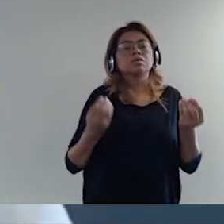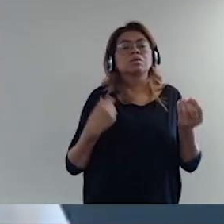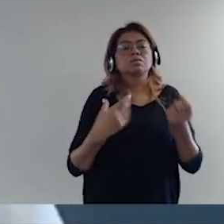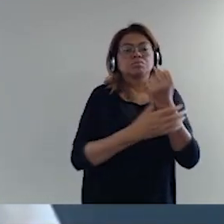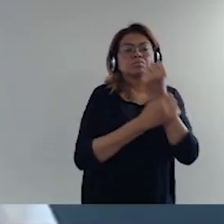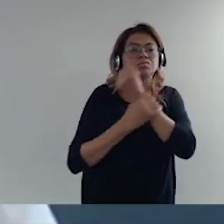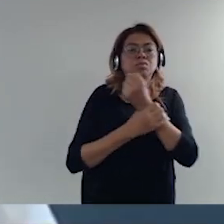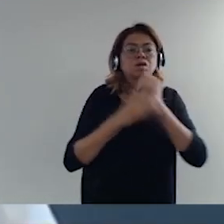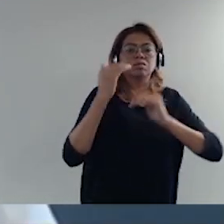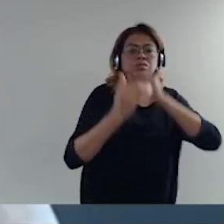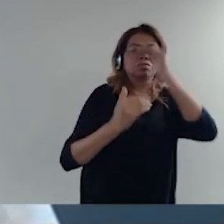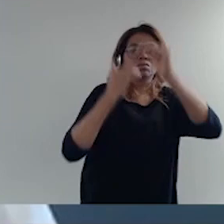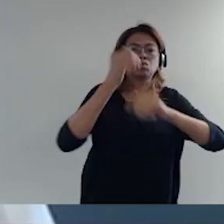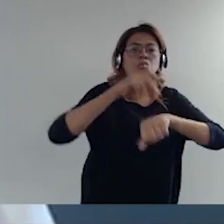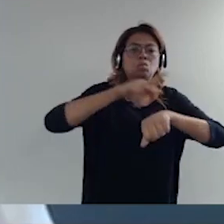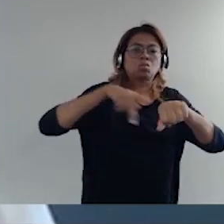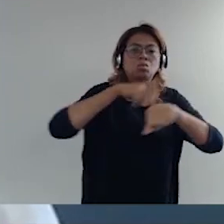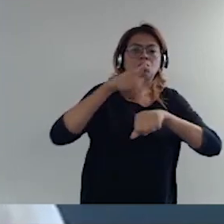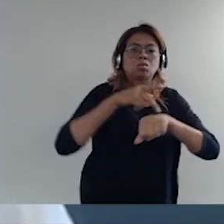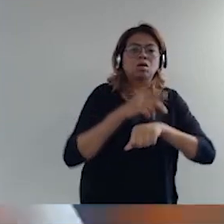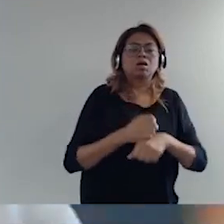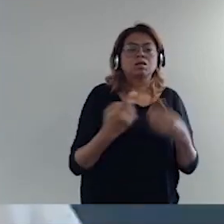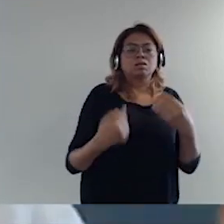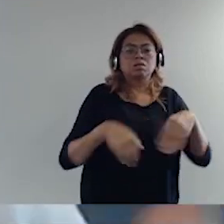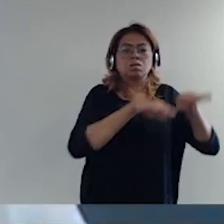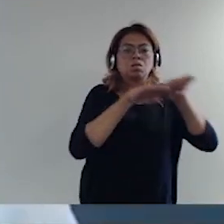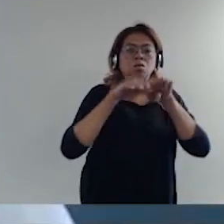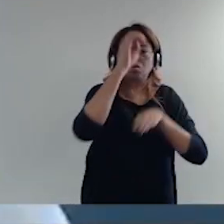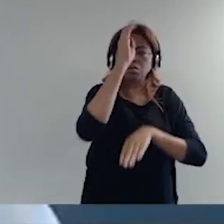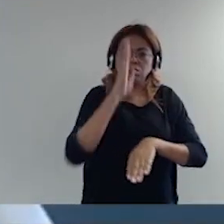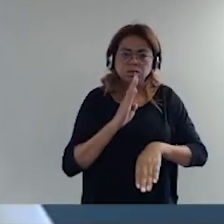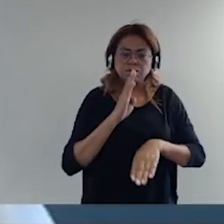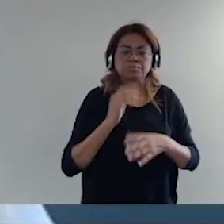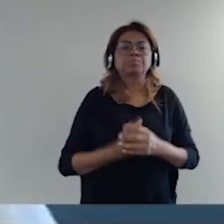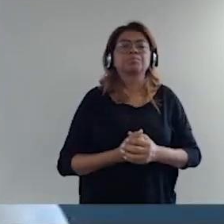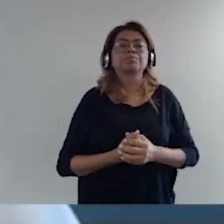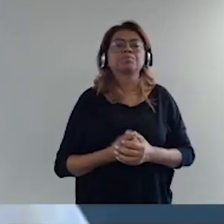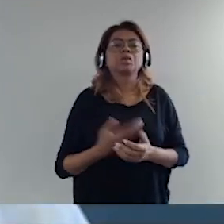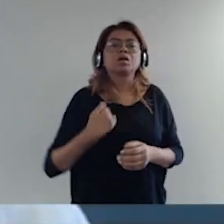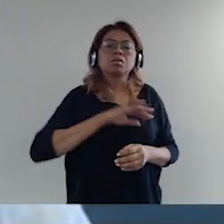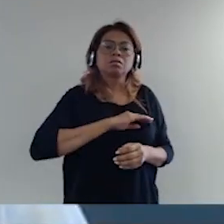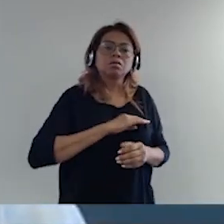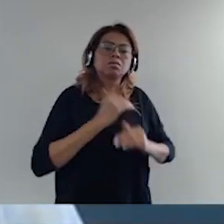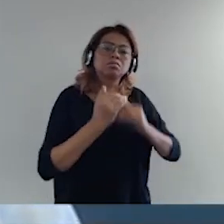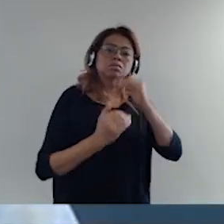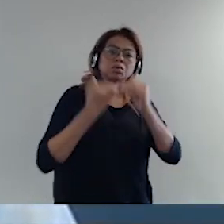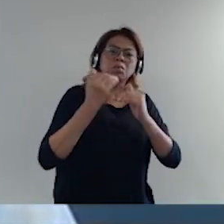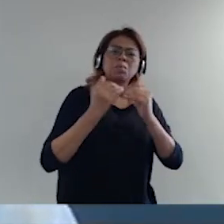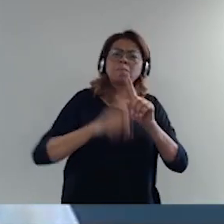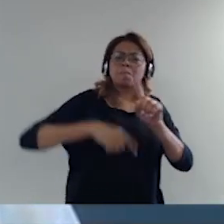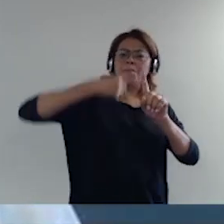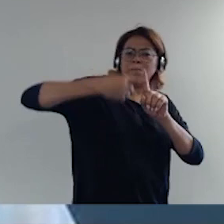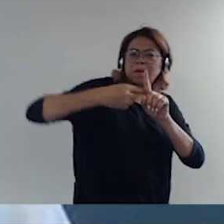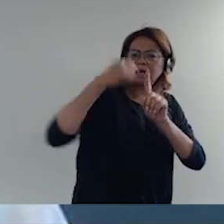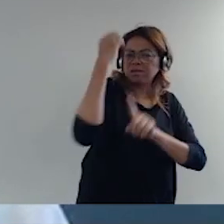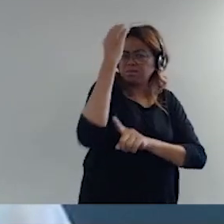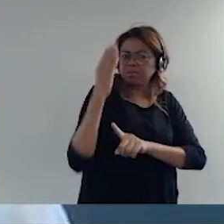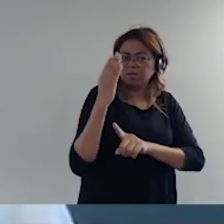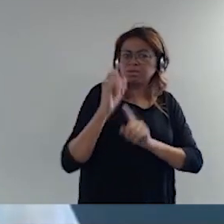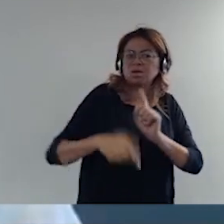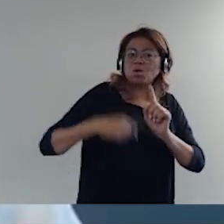em um país de dimensões continentais. Efetivamente, mais Brasil e menos Brasília é